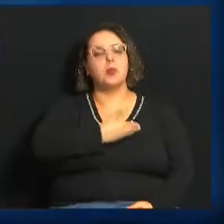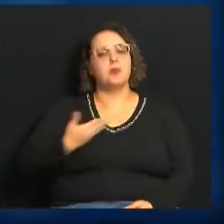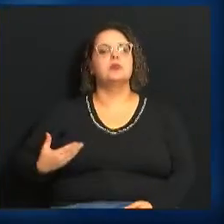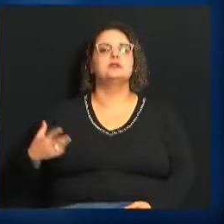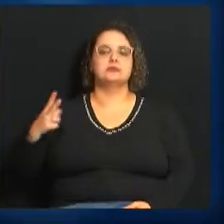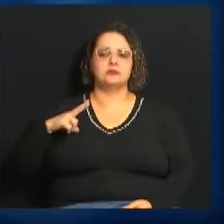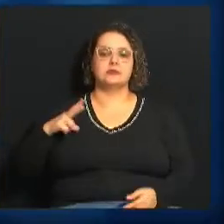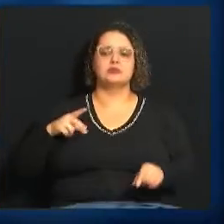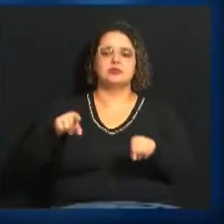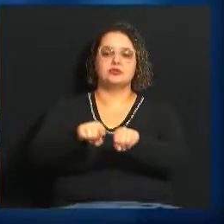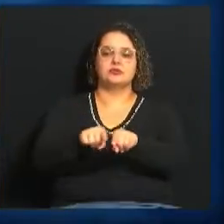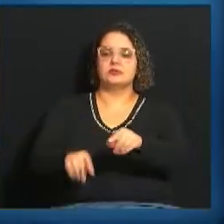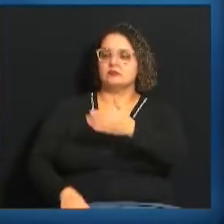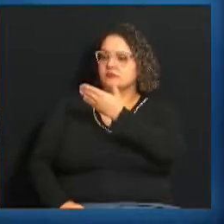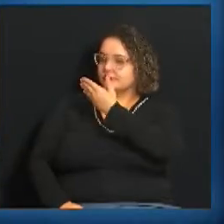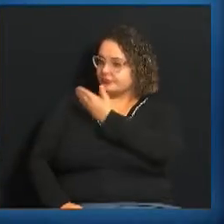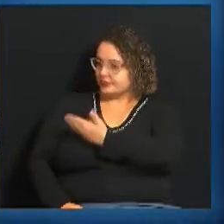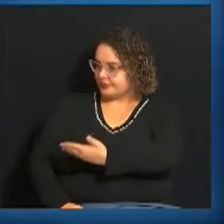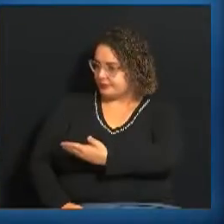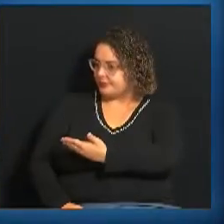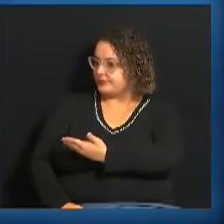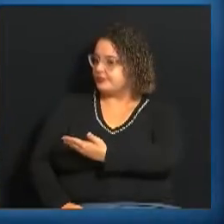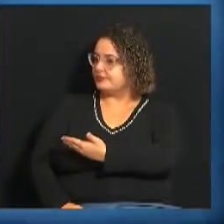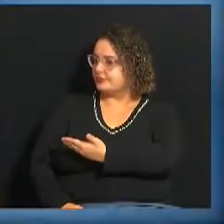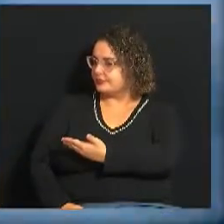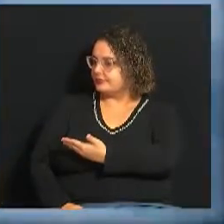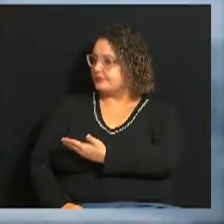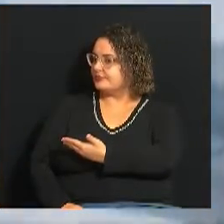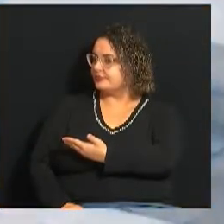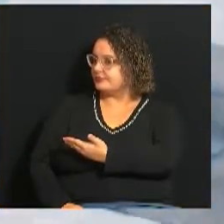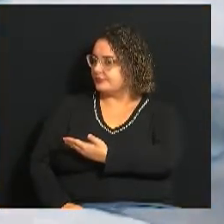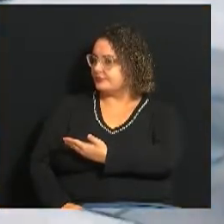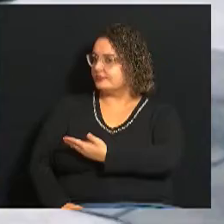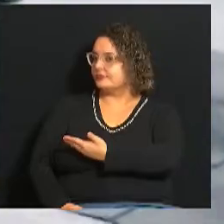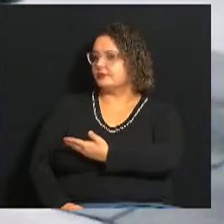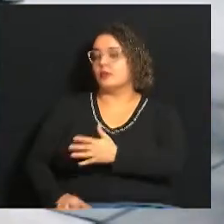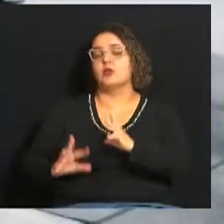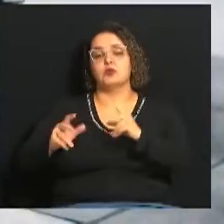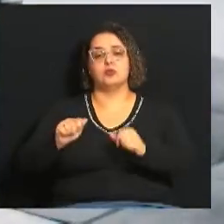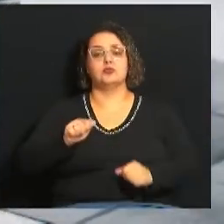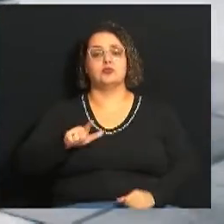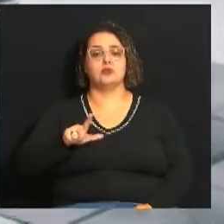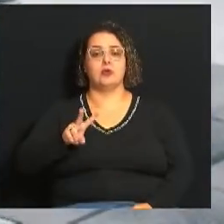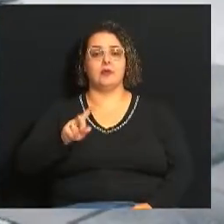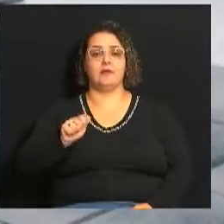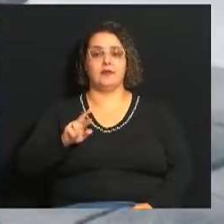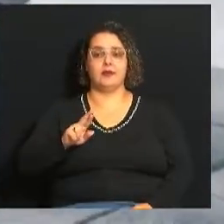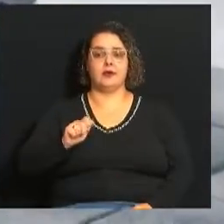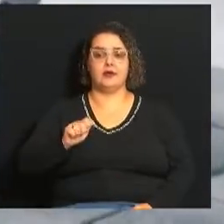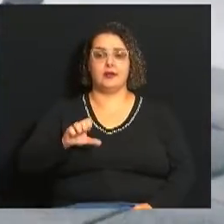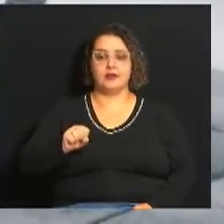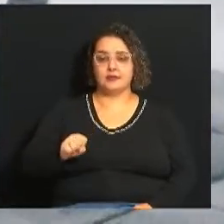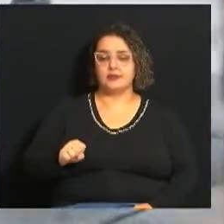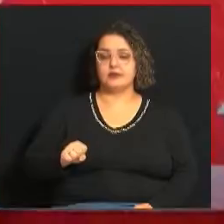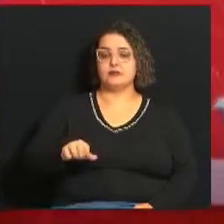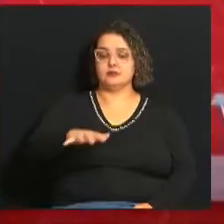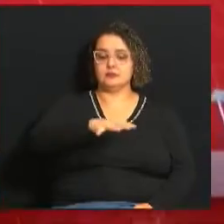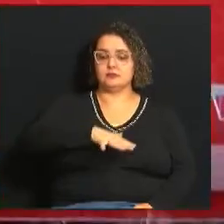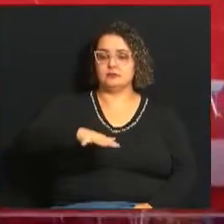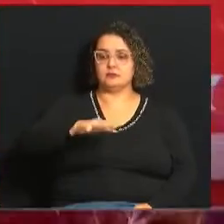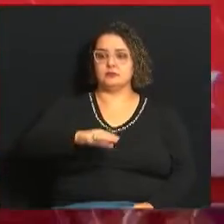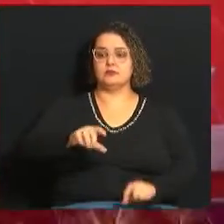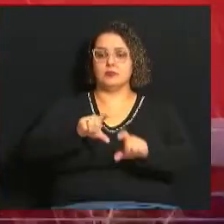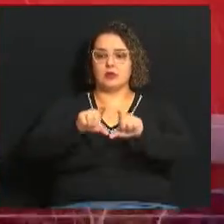e atacadista, escritórios e estabelecimentos correlatos. Os alvarás de funcionamento dos estabelecimentos referidos no caput